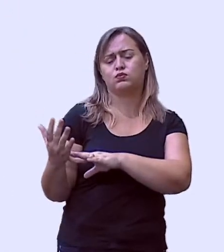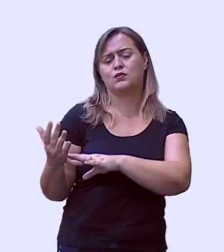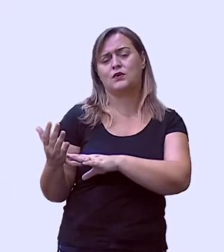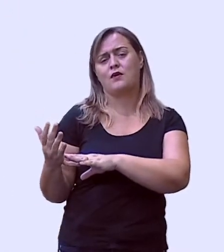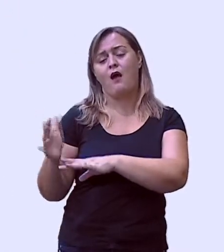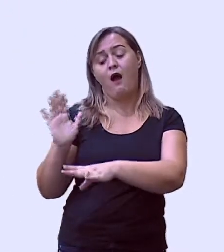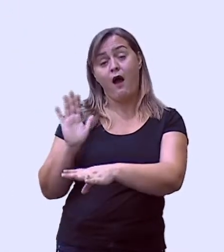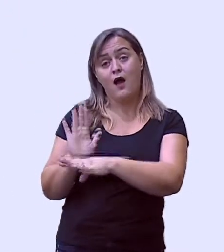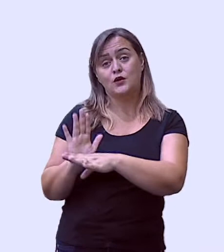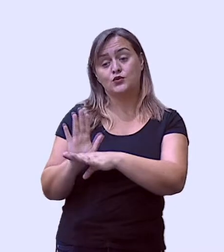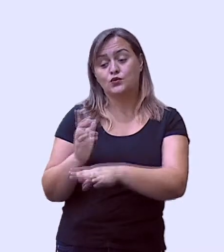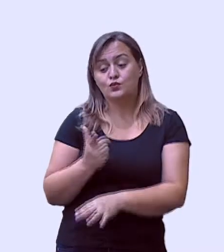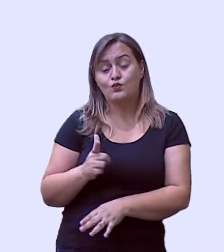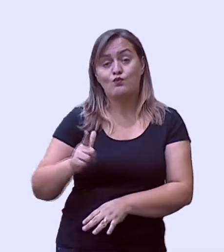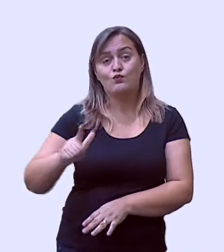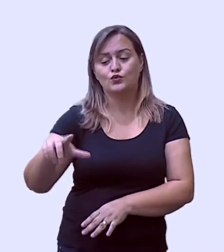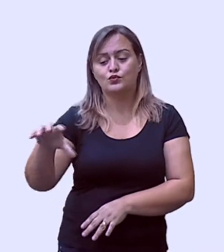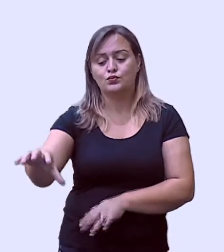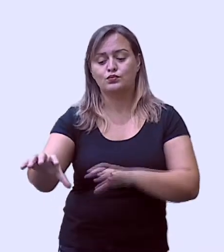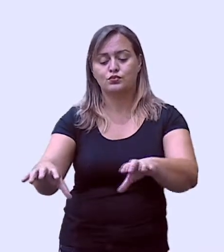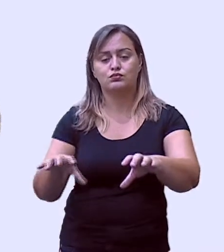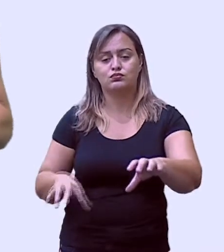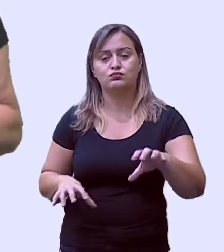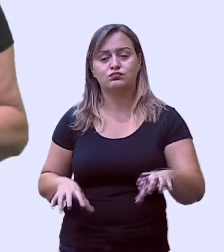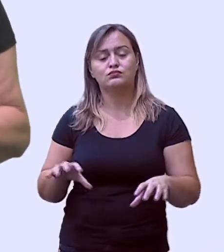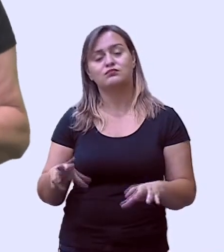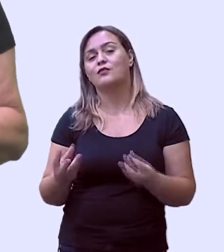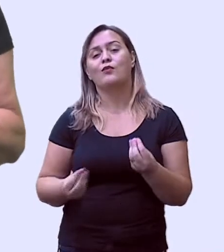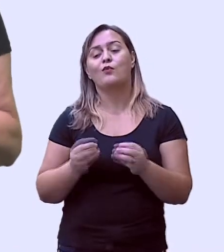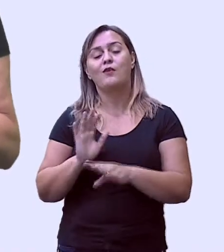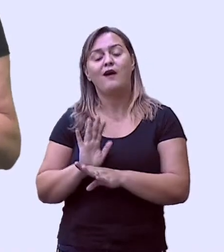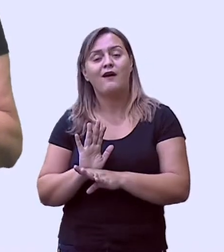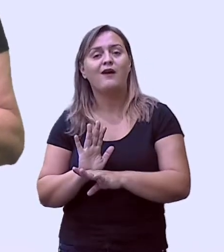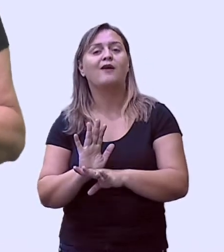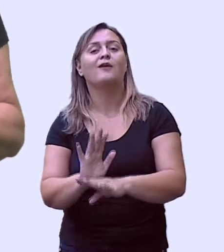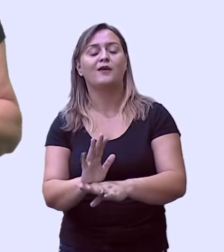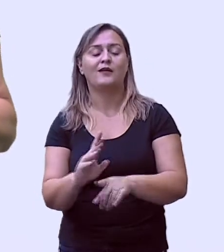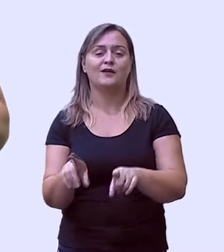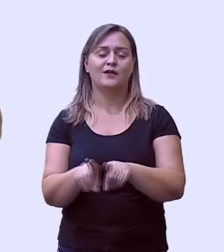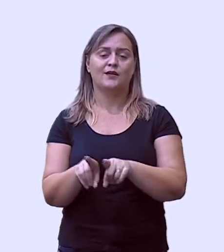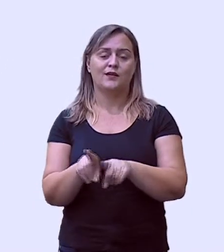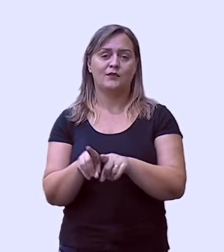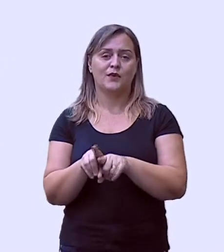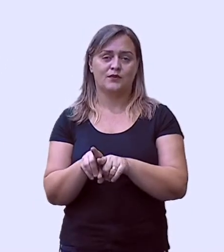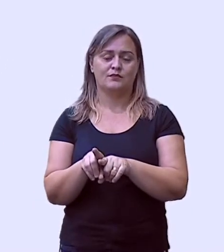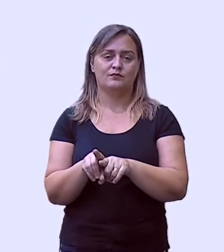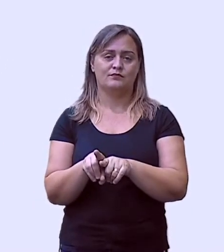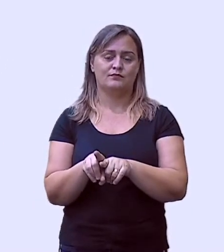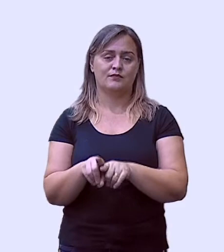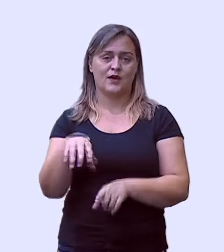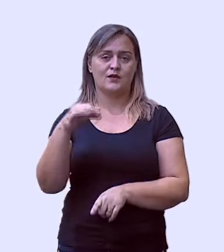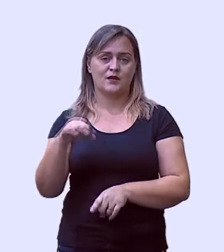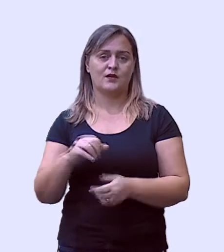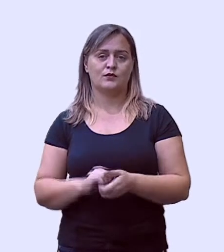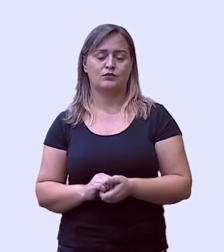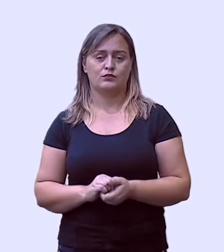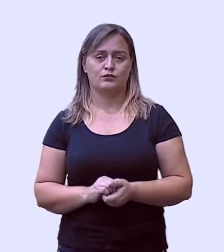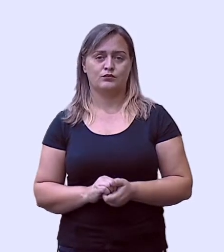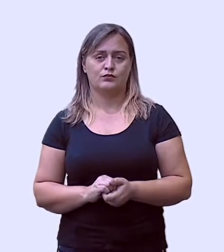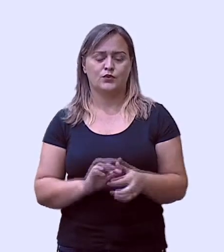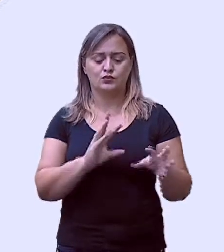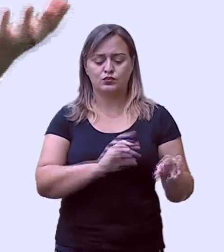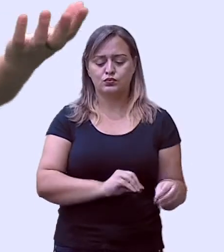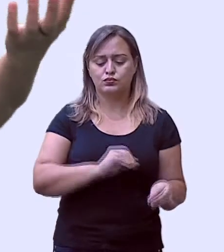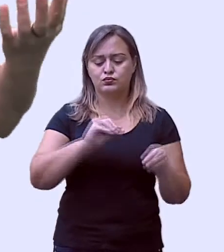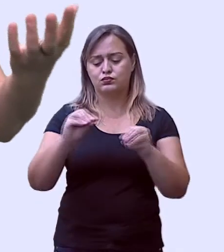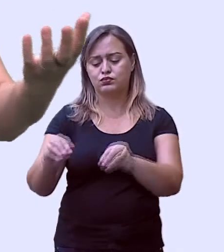os outros, não é mesmo? Como que este cerrado faz todo esse percurso, esse permeio